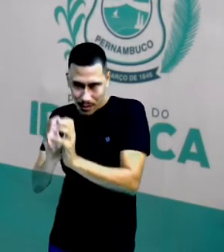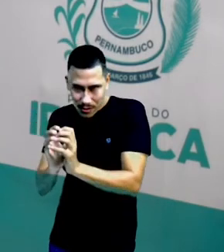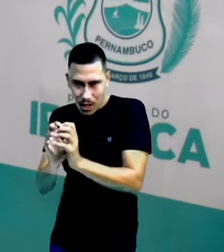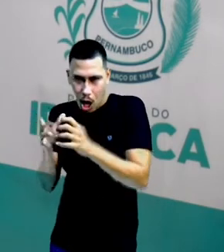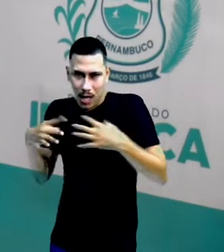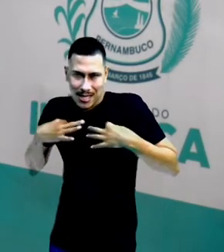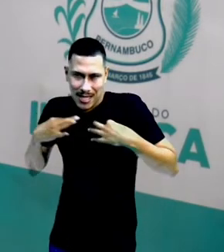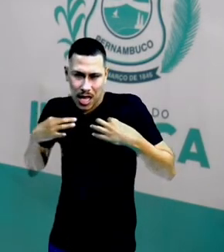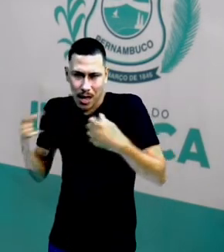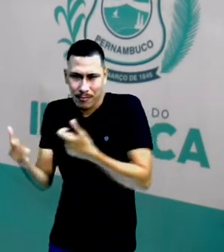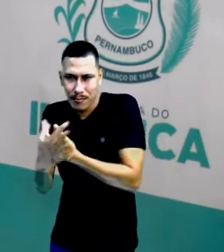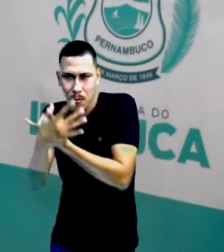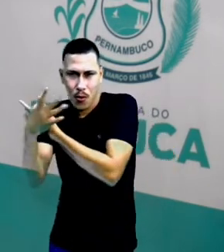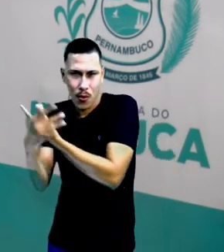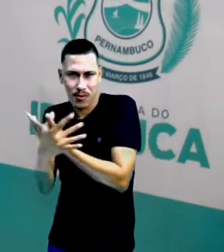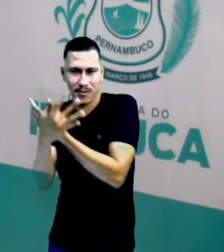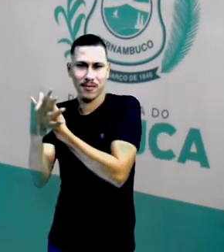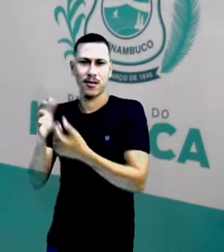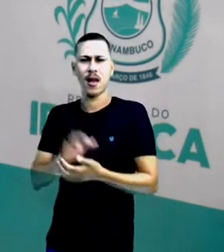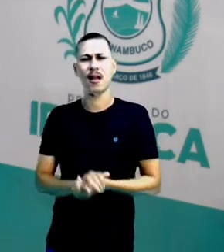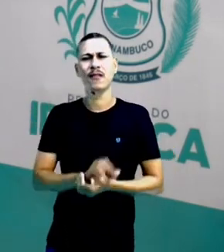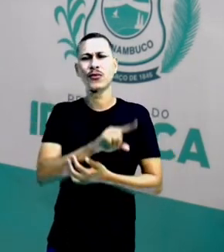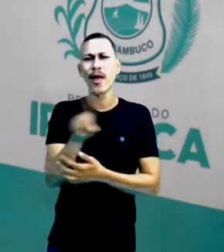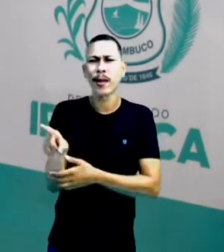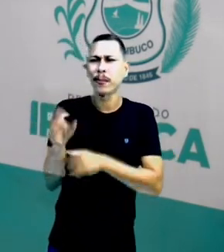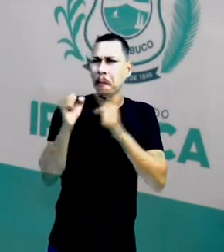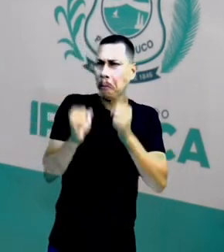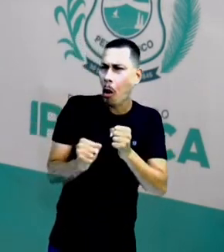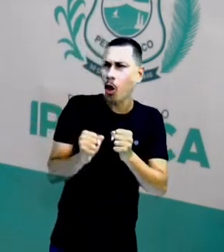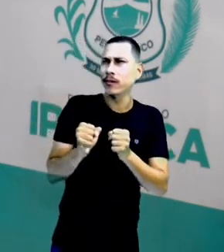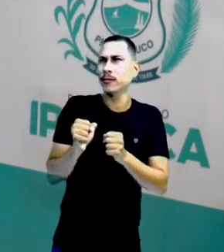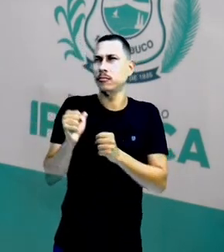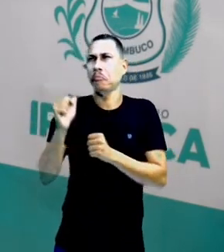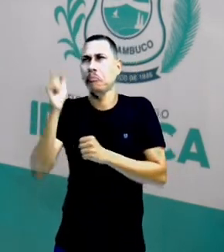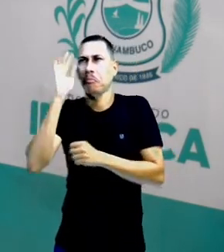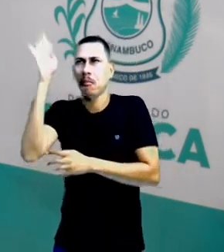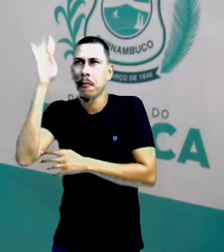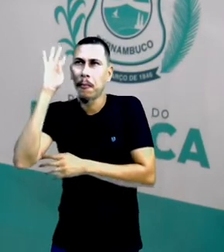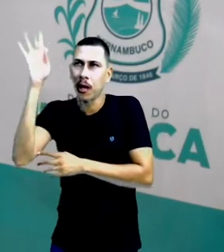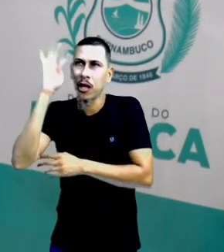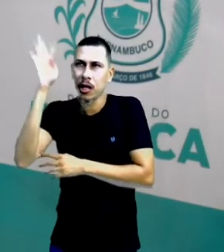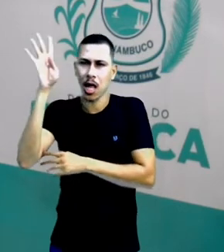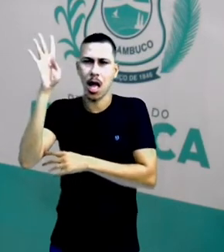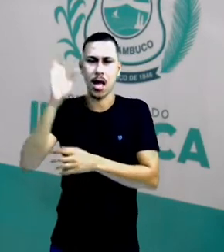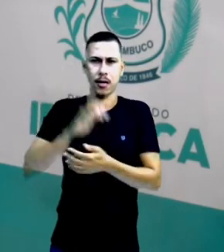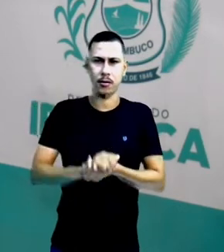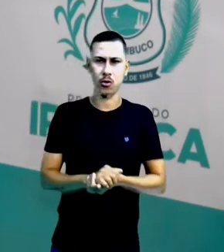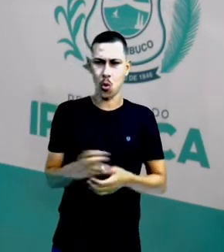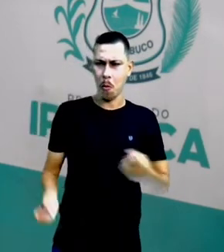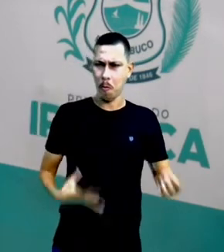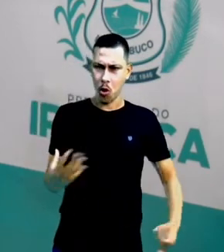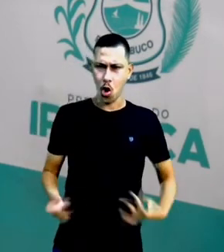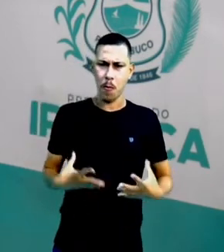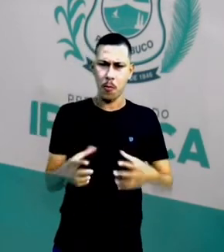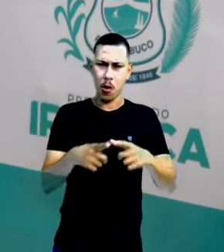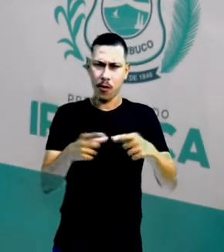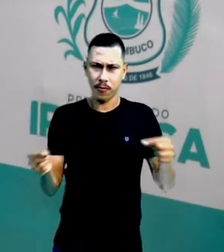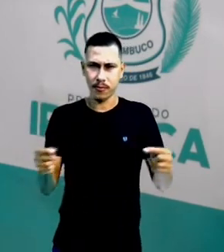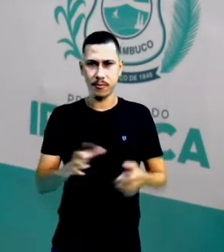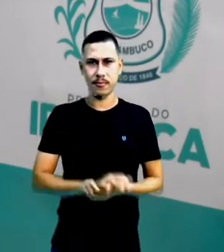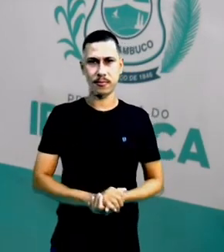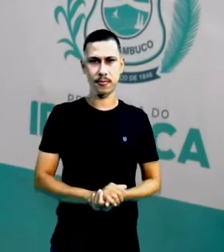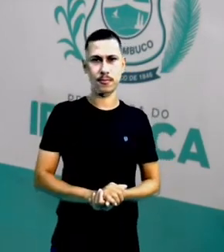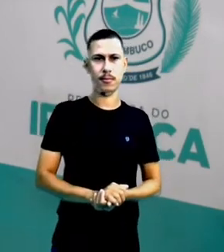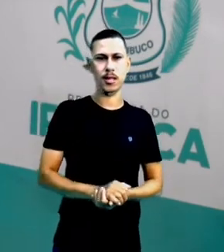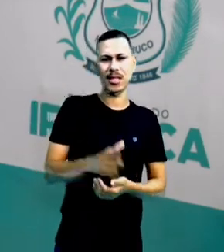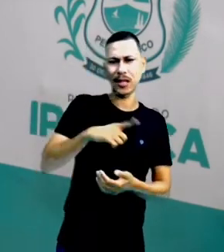borboletas. Então veja, o que é que você imagina, o que é que você pode construir a partir deste haikai? Veja que nós temos